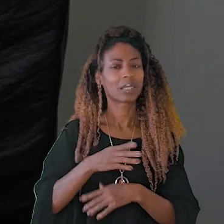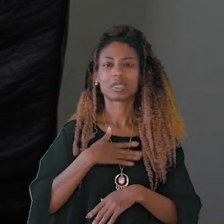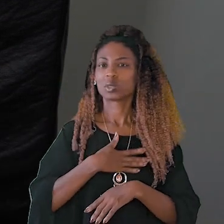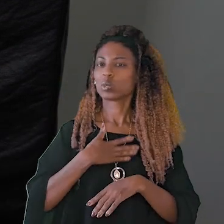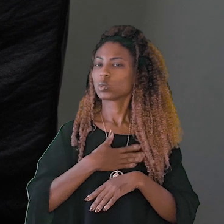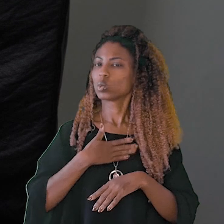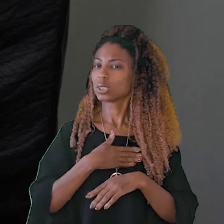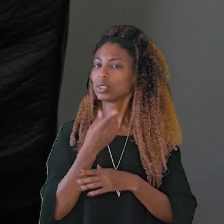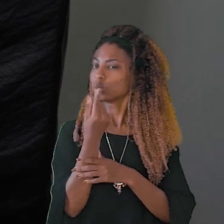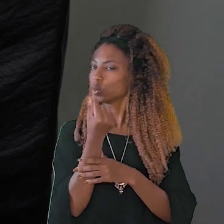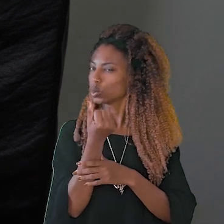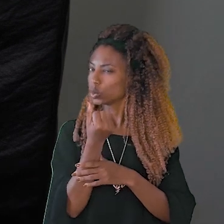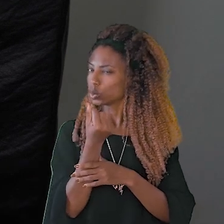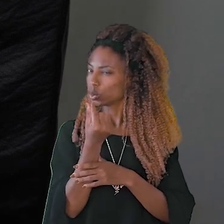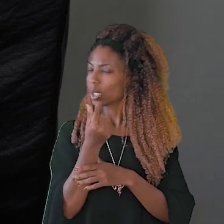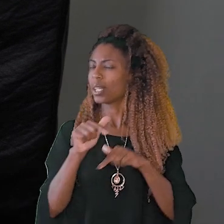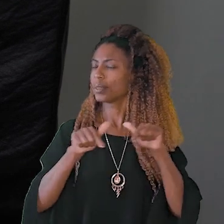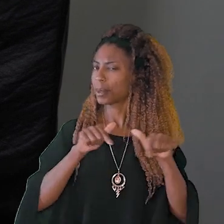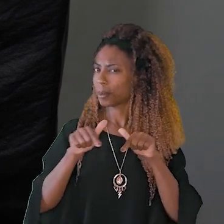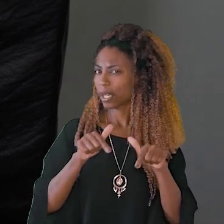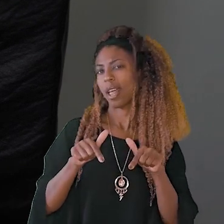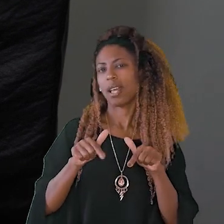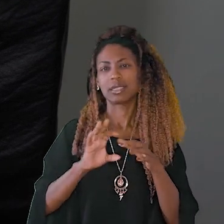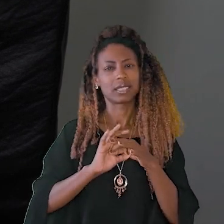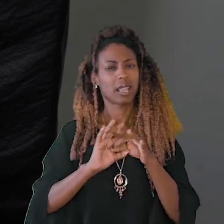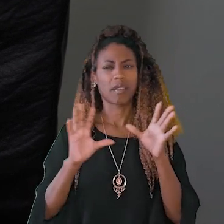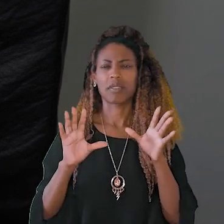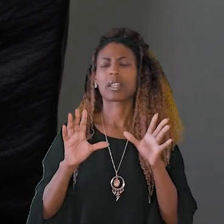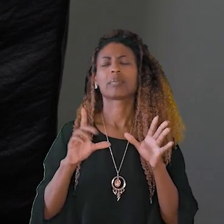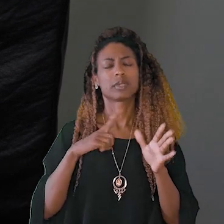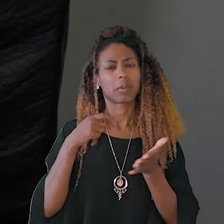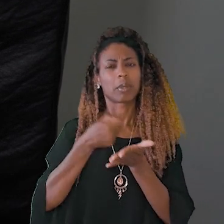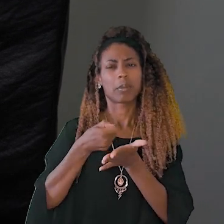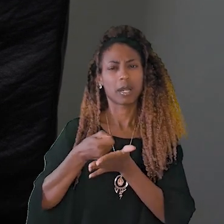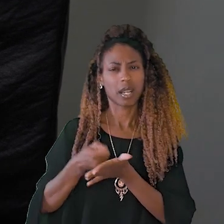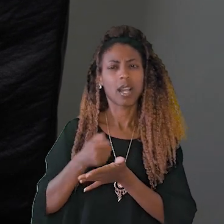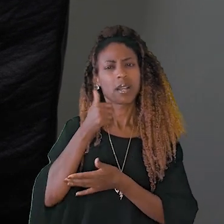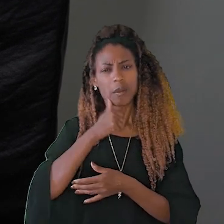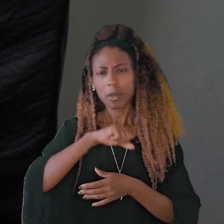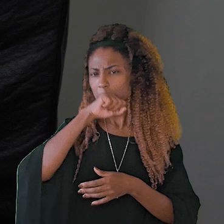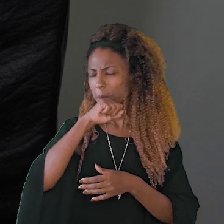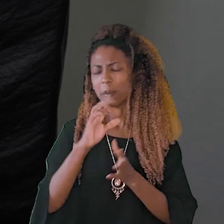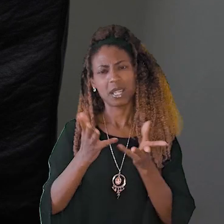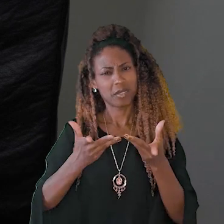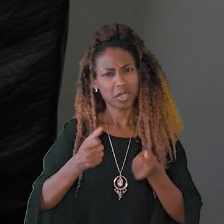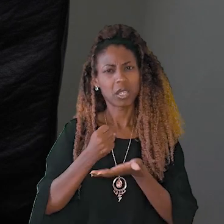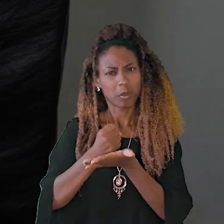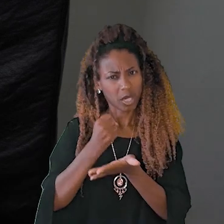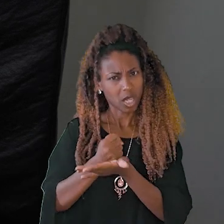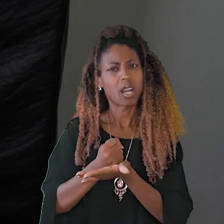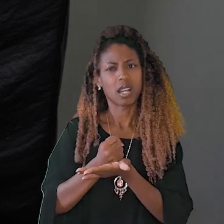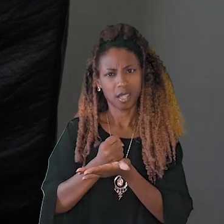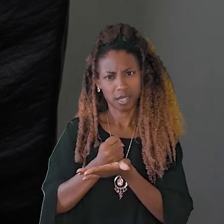Eu sempre gostei de trabalhar, eu sempre gostei de dinheiro, eu sempre gostei de independência, né? Eu tenho uma mãe maravilhosa que sempre me apoiou, nunca deixou faltar